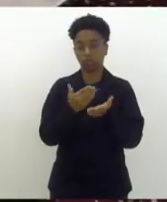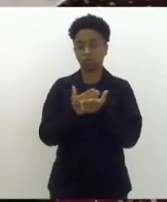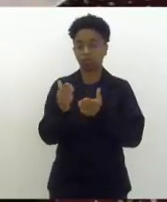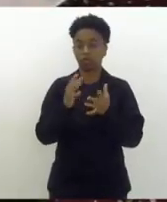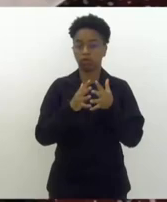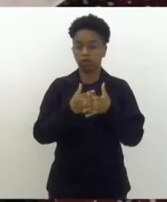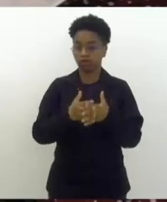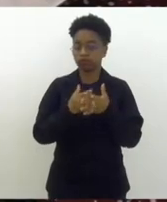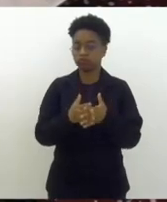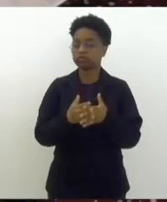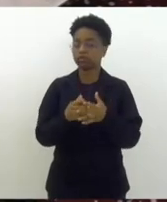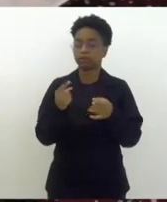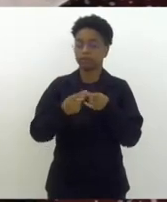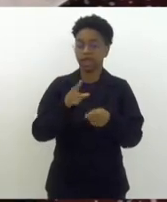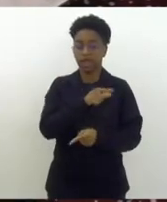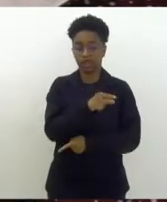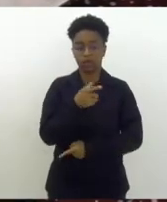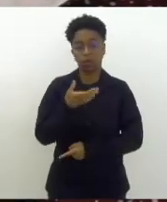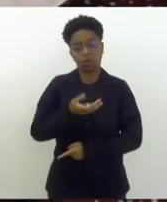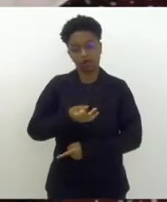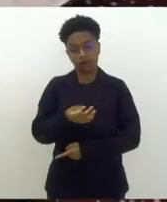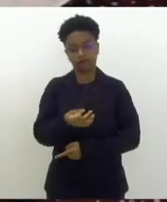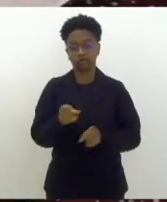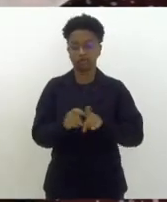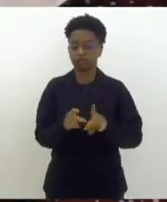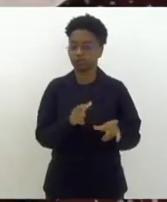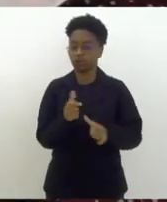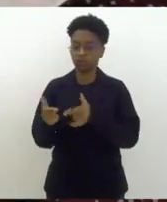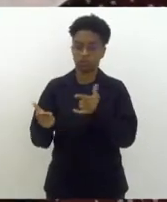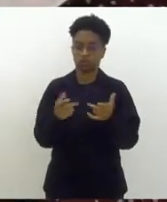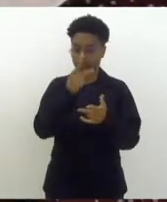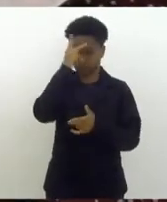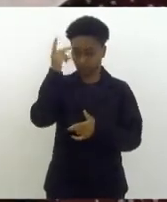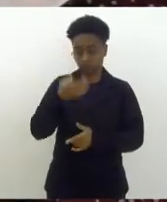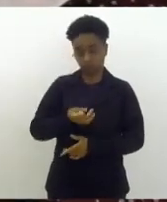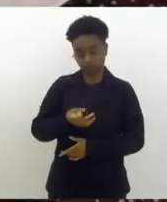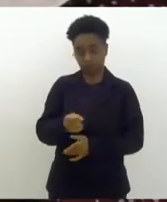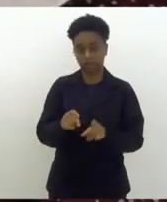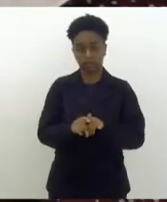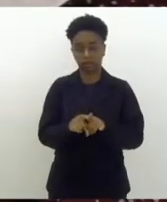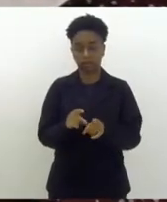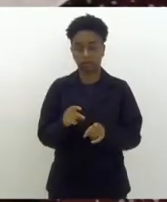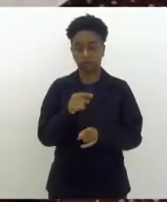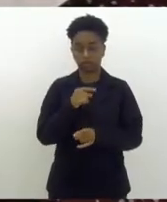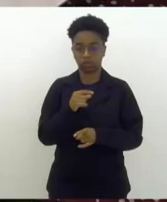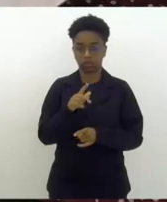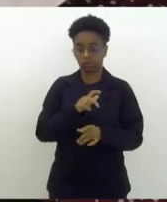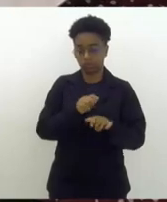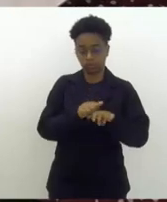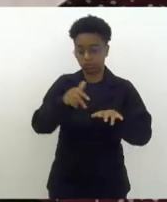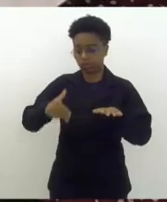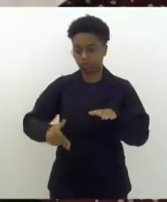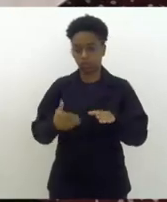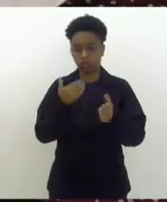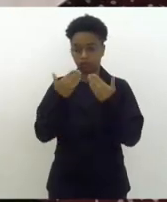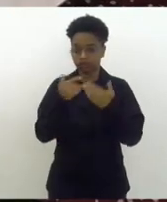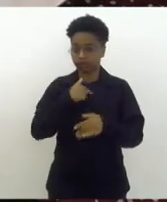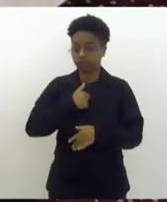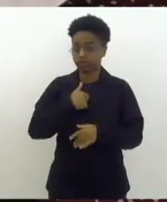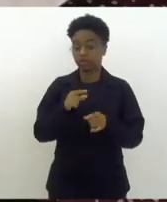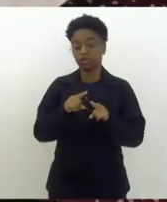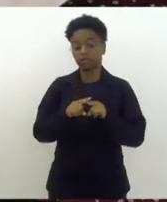ele covarde que é como todos da prefeitura não teve a decência de descer do carro dialogar comigo e ali começou a confusão